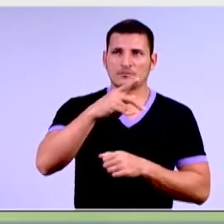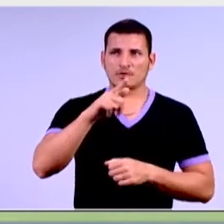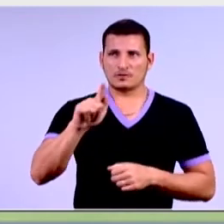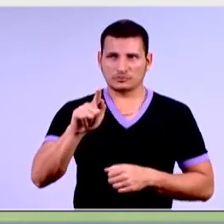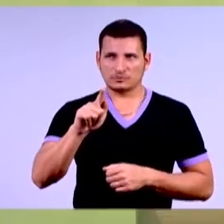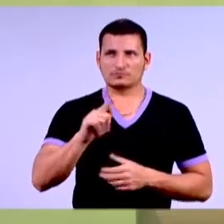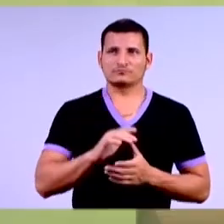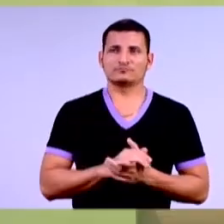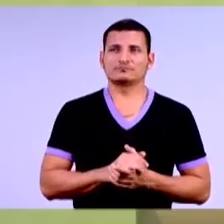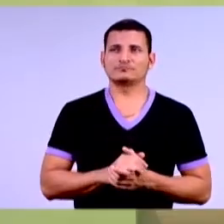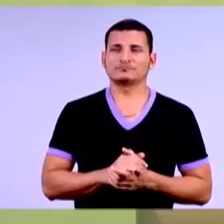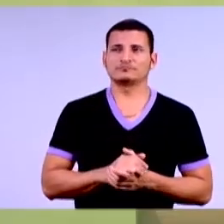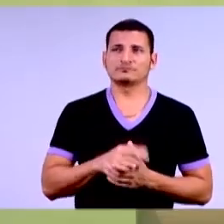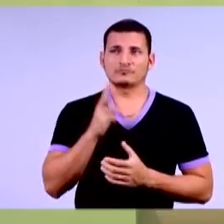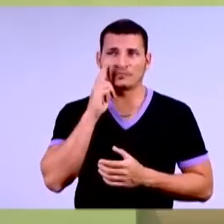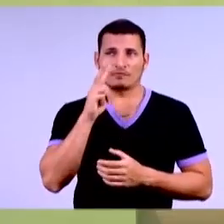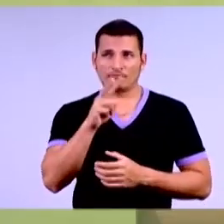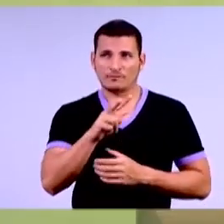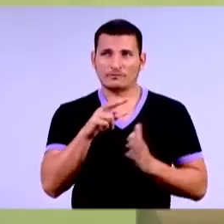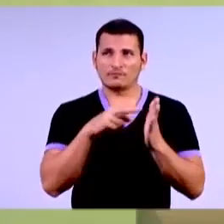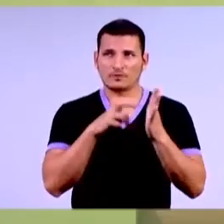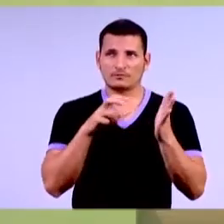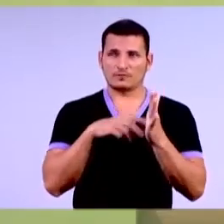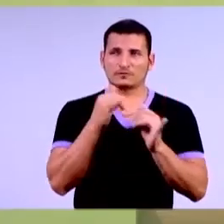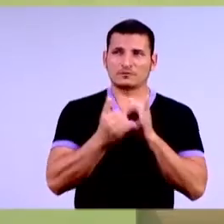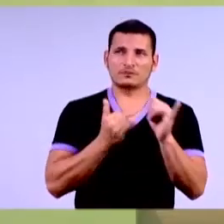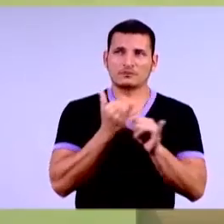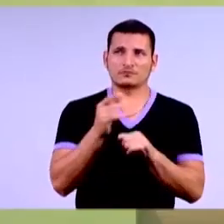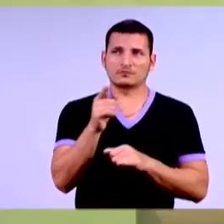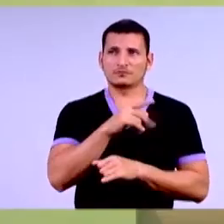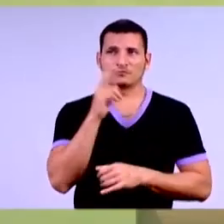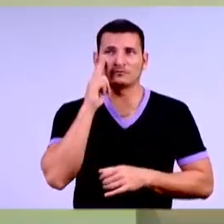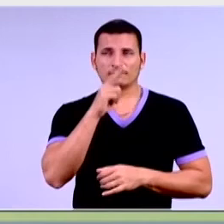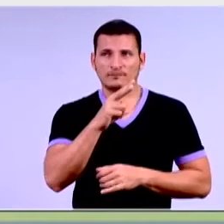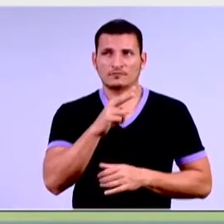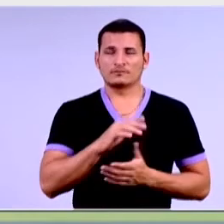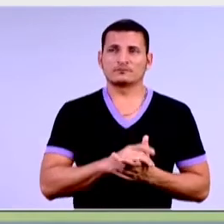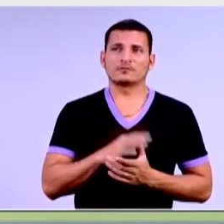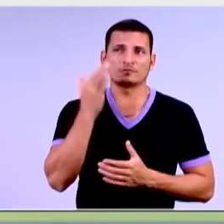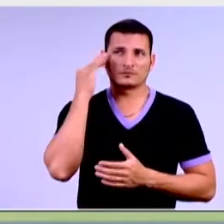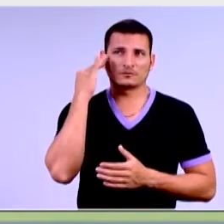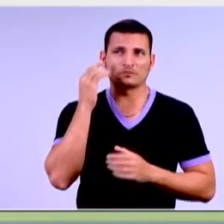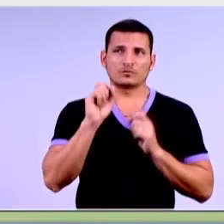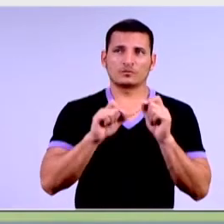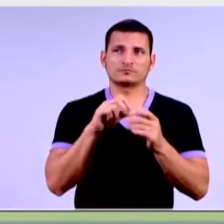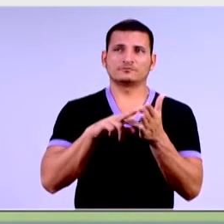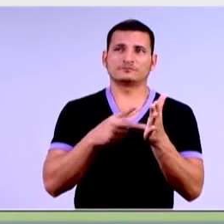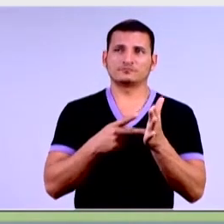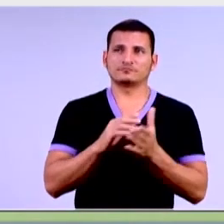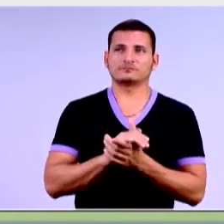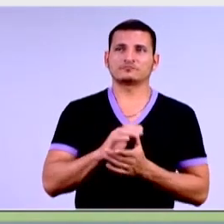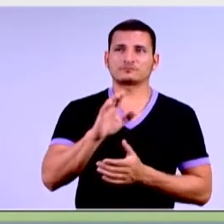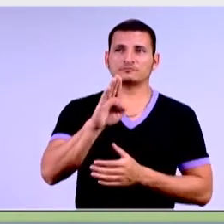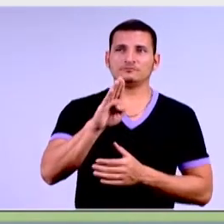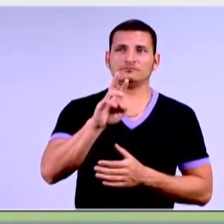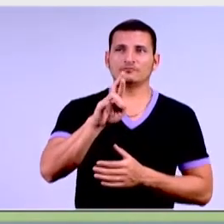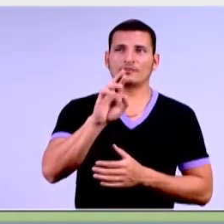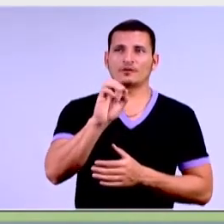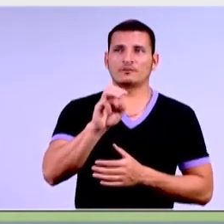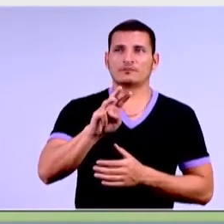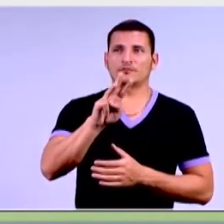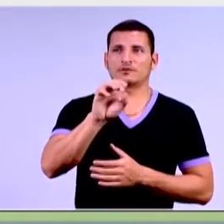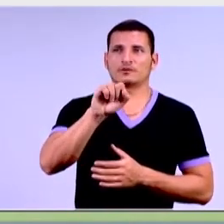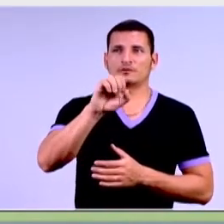sair na linguagem da internet vocês vão logo sacar entender compreender o que significa do hauser que é um programa que permite